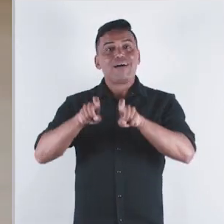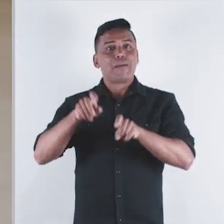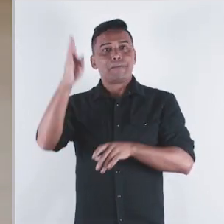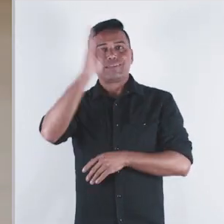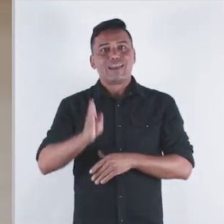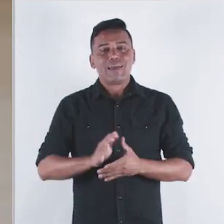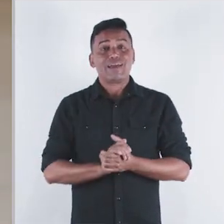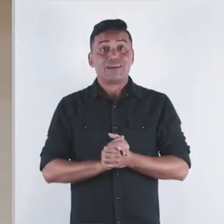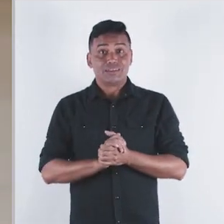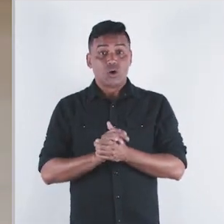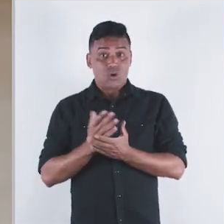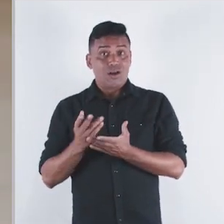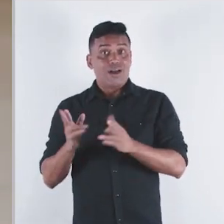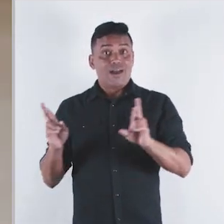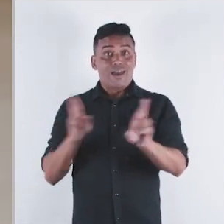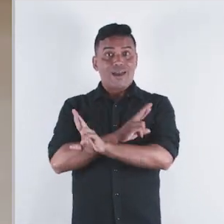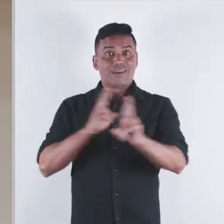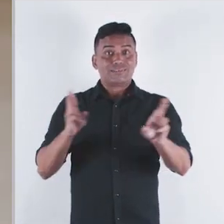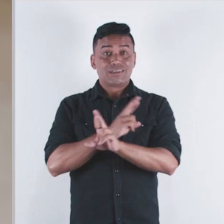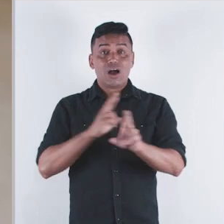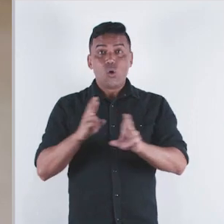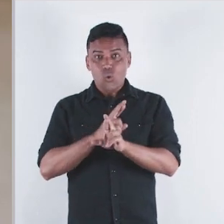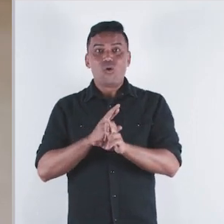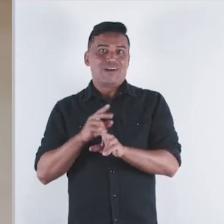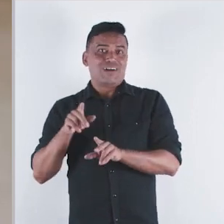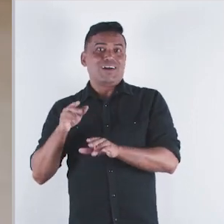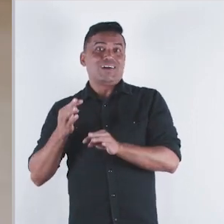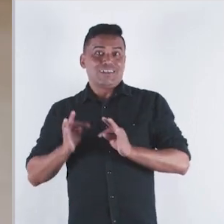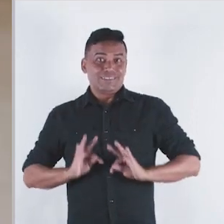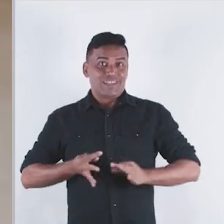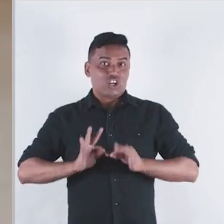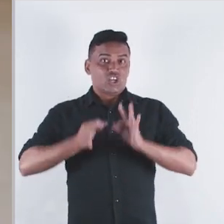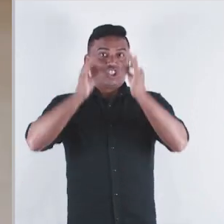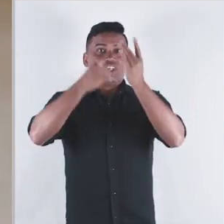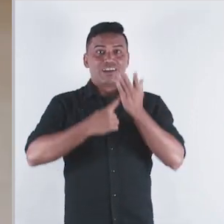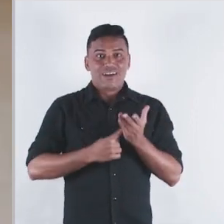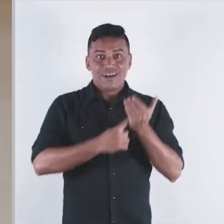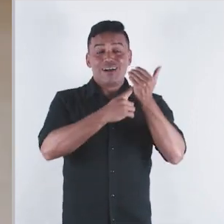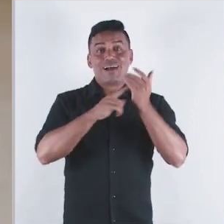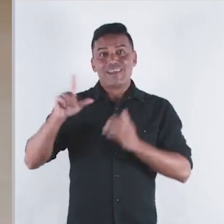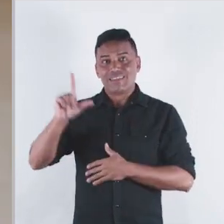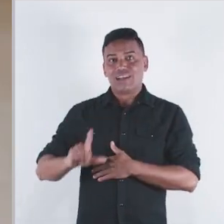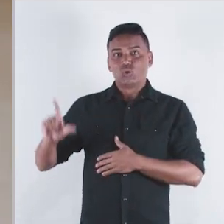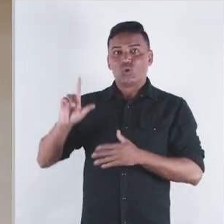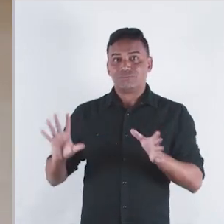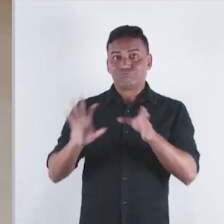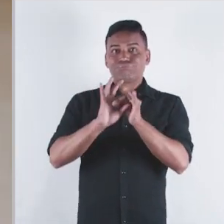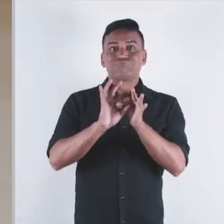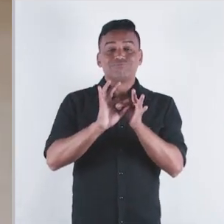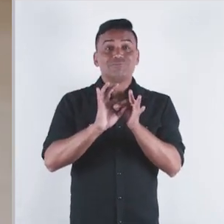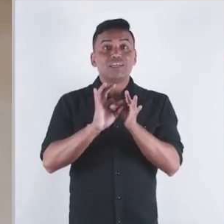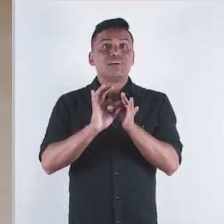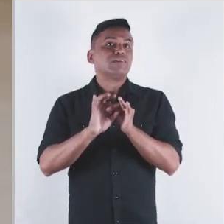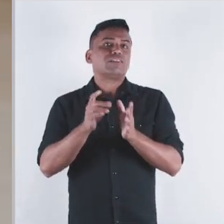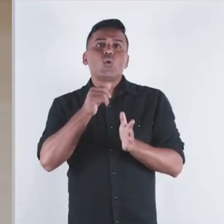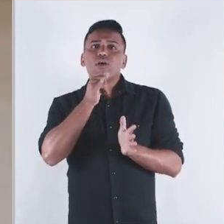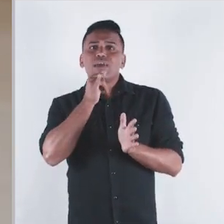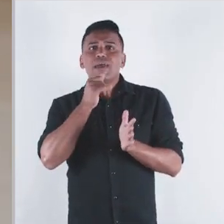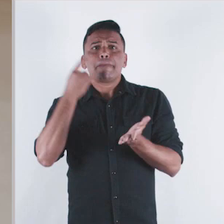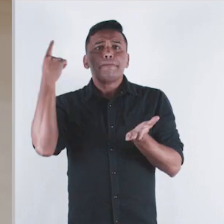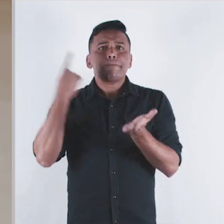entre literatura e tecnologia digital, você já deve imaginar que os marcos, né, nós